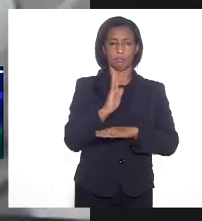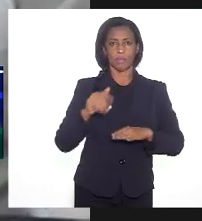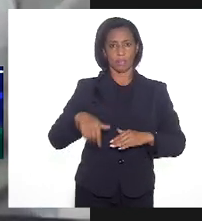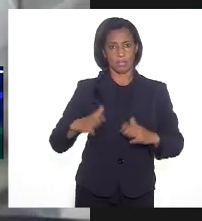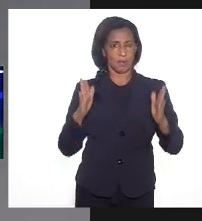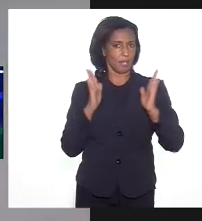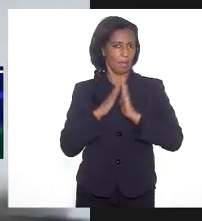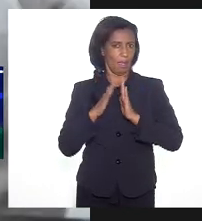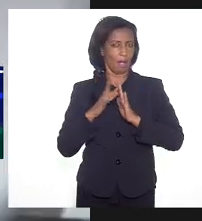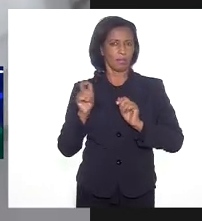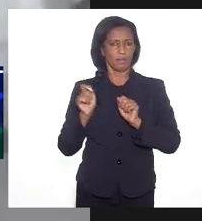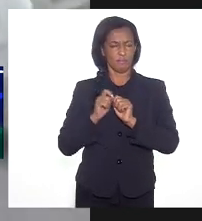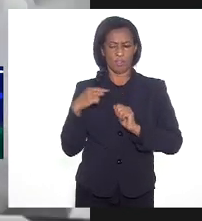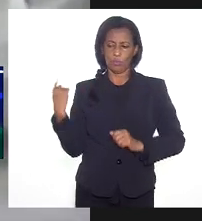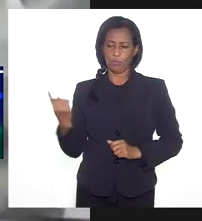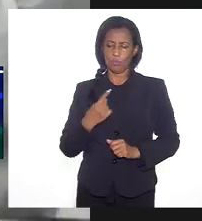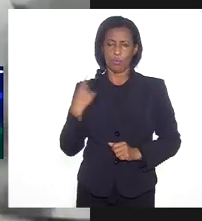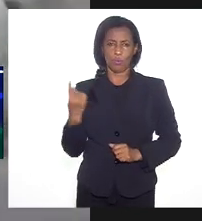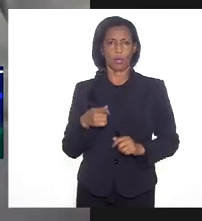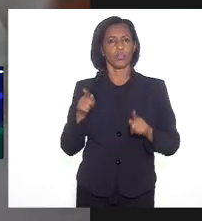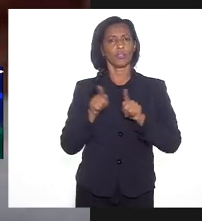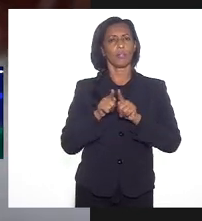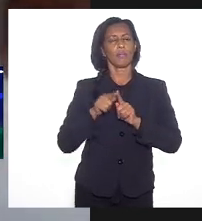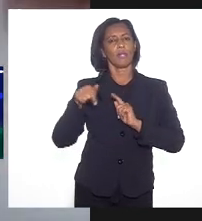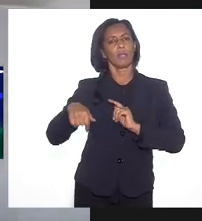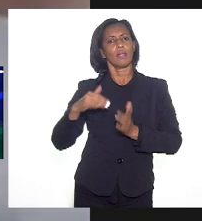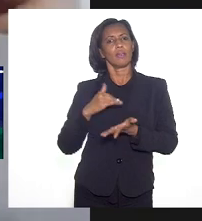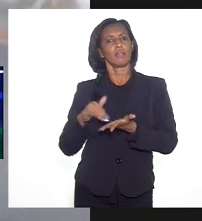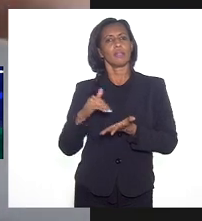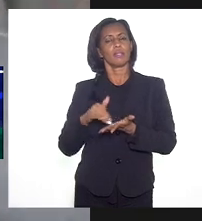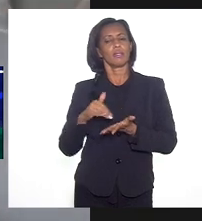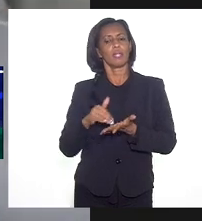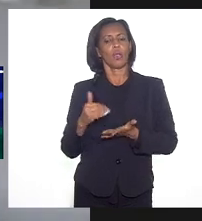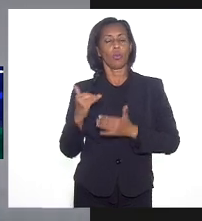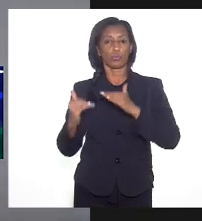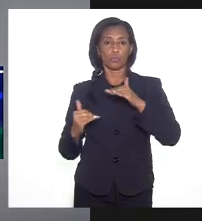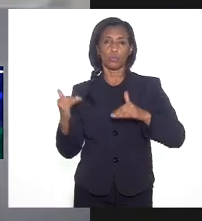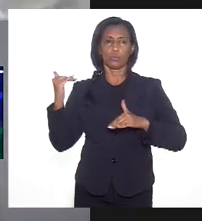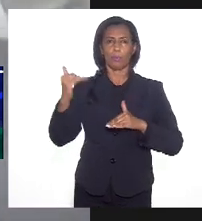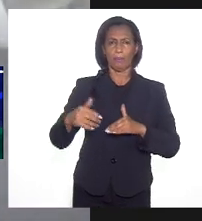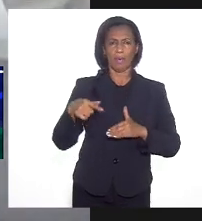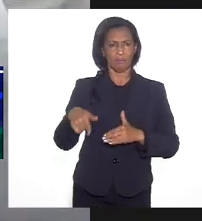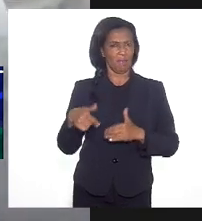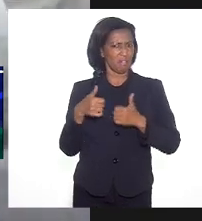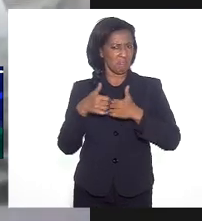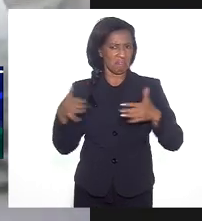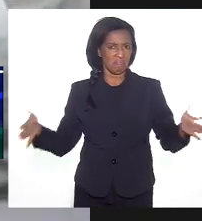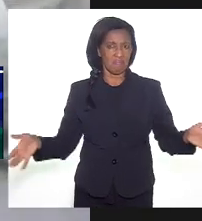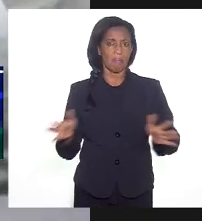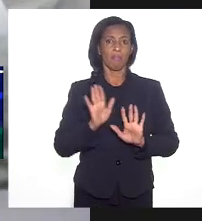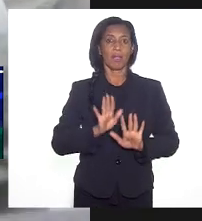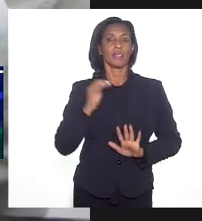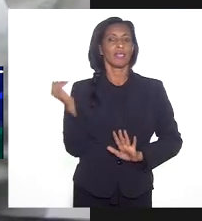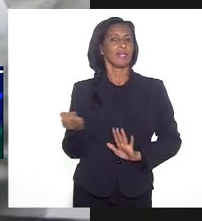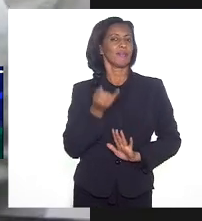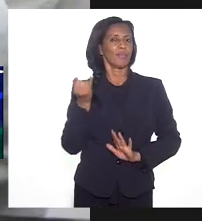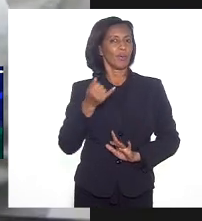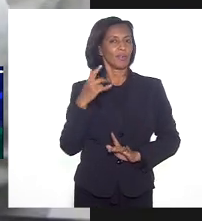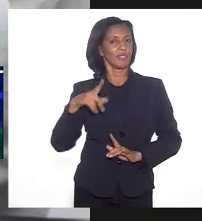operacionalizado por nós também ali na secretaria hoje o Supera está aí em pleno funcionamento mas é importante